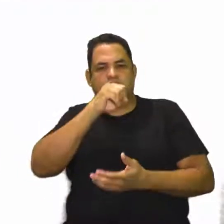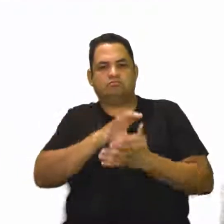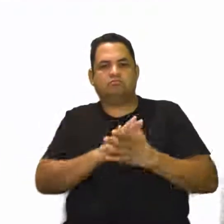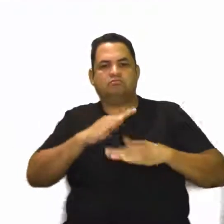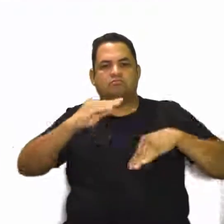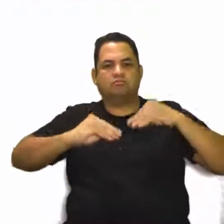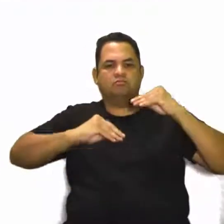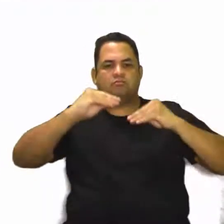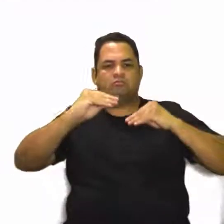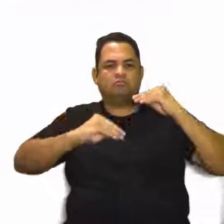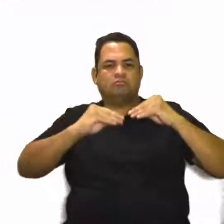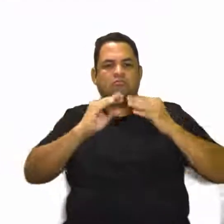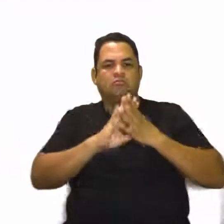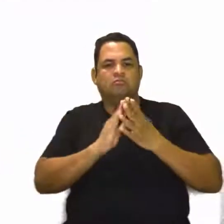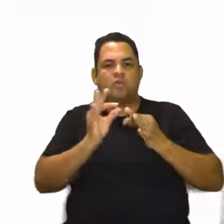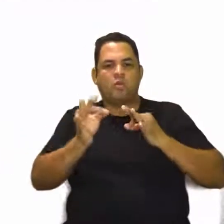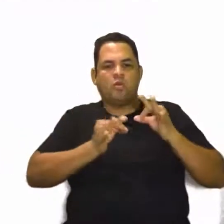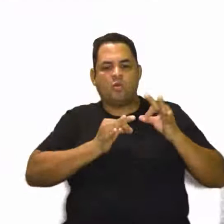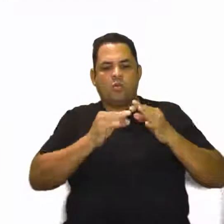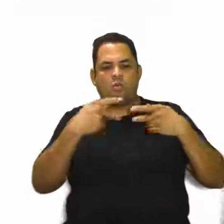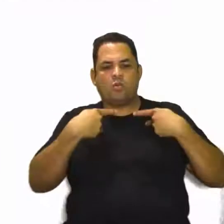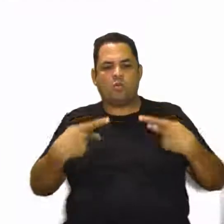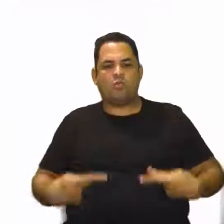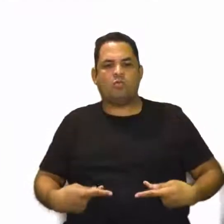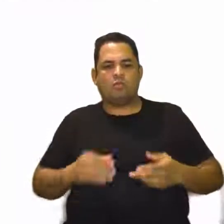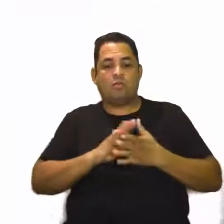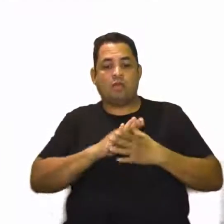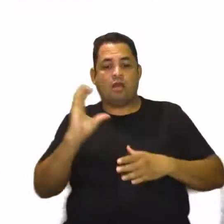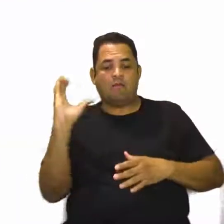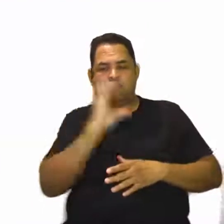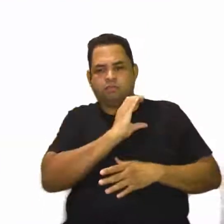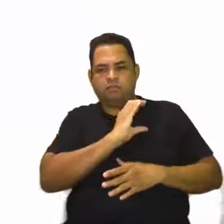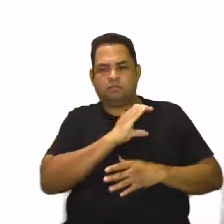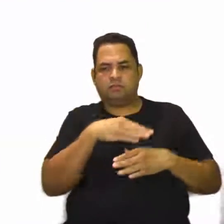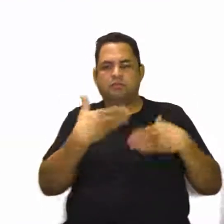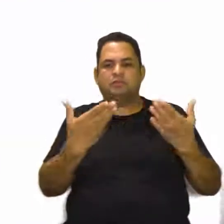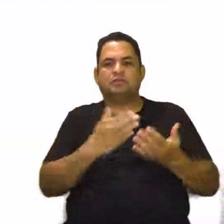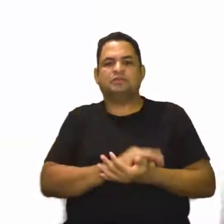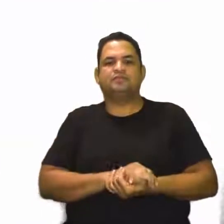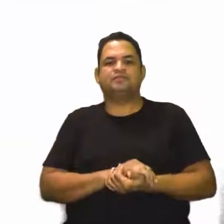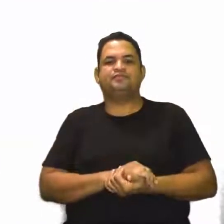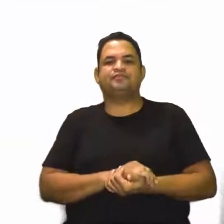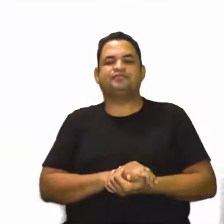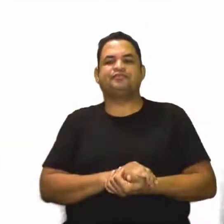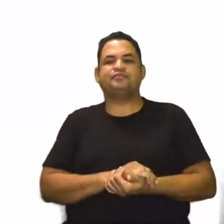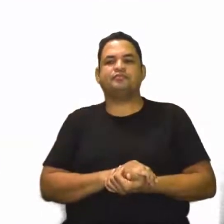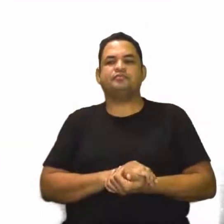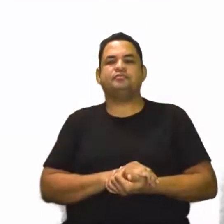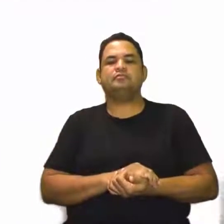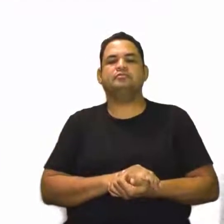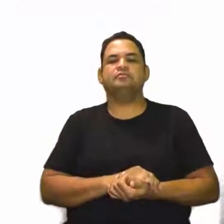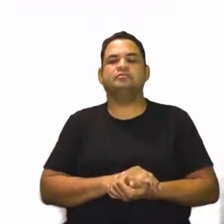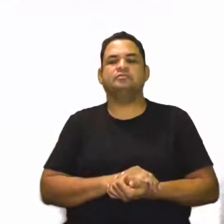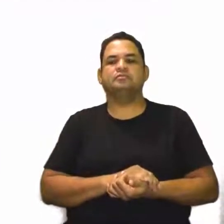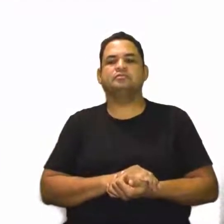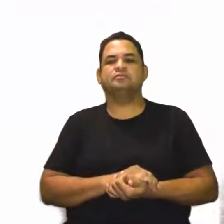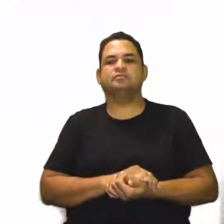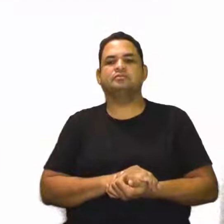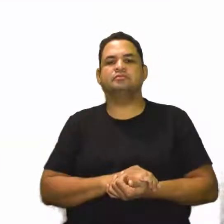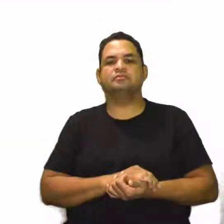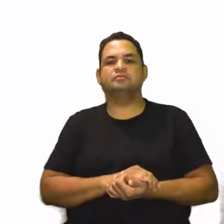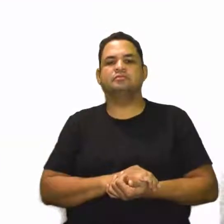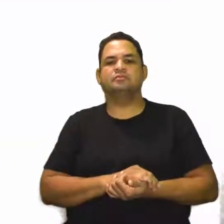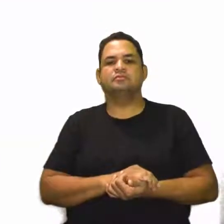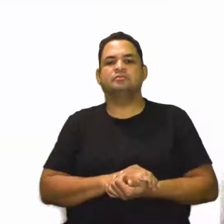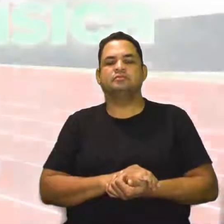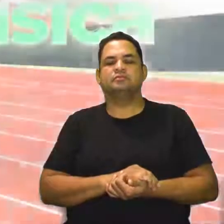a flexibilidade, a composição corporal e também a agilidade. Perfeito. Antes de eu prosseguir, eu quero só chamar a atenção aqui, quando